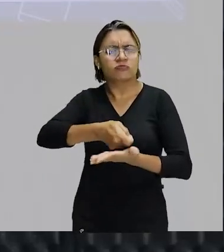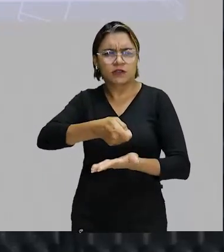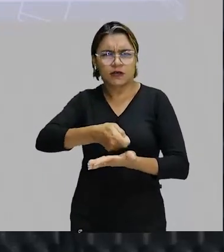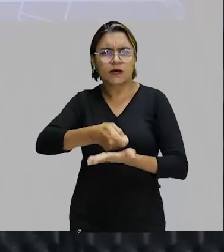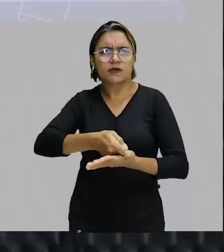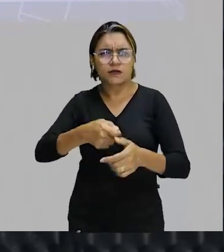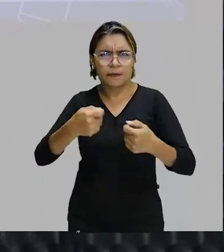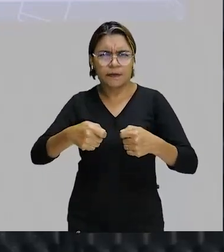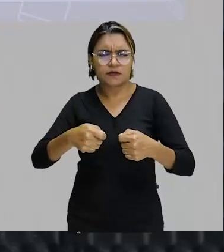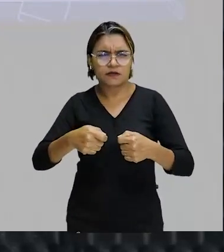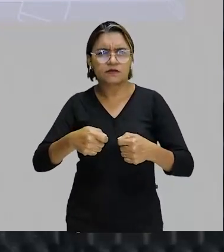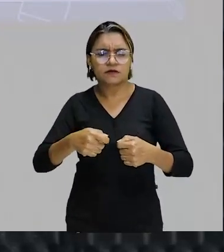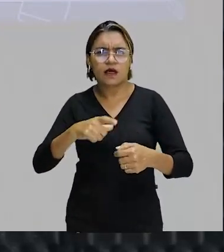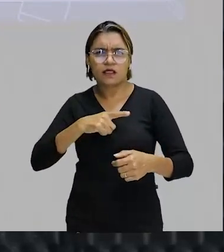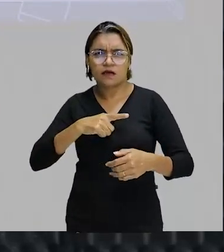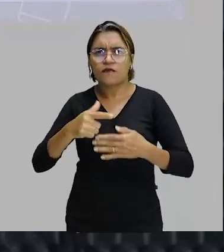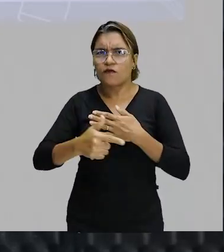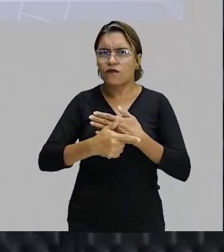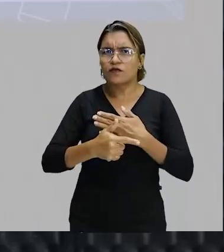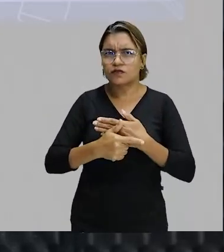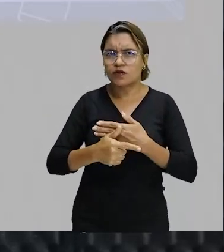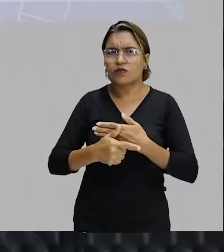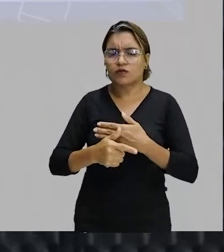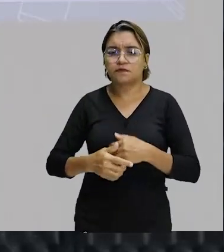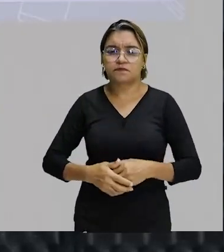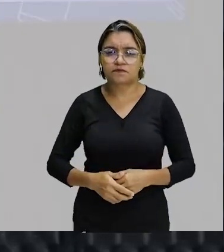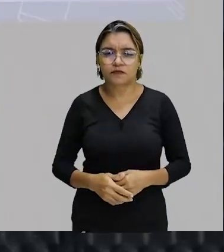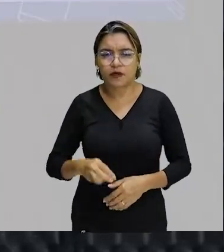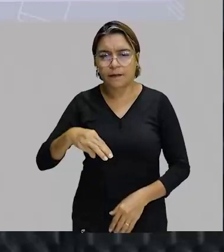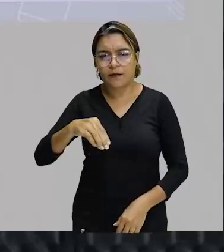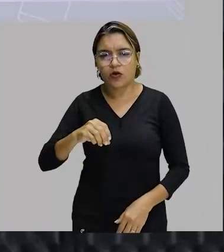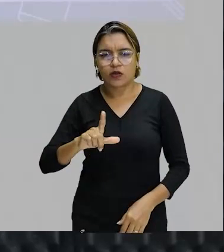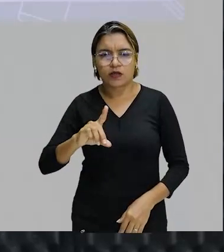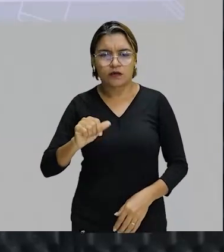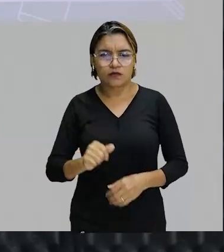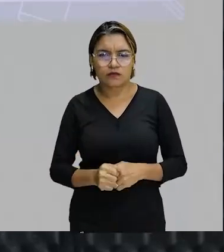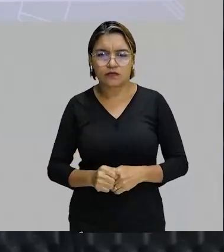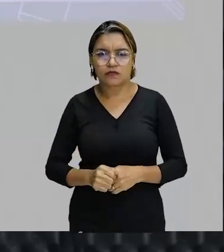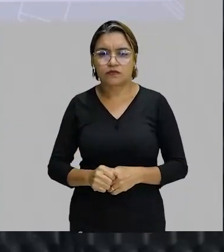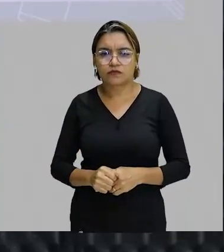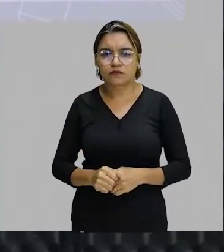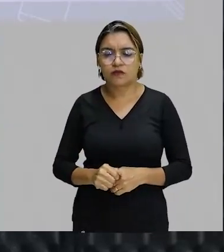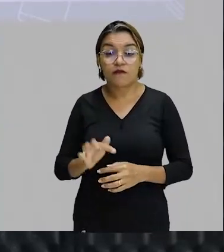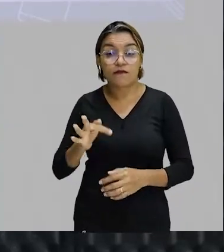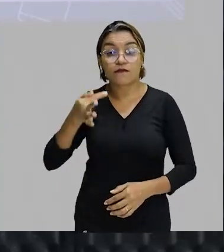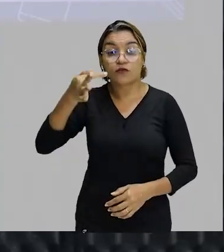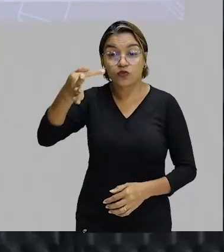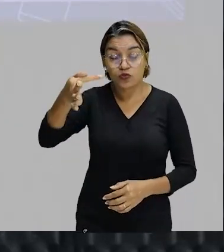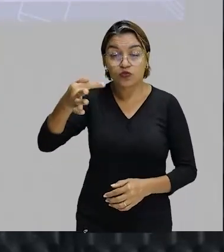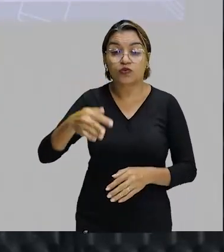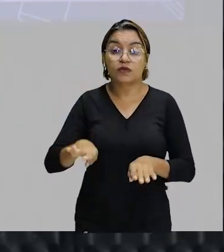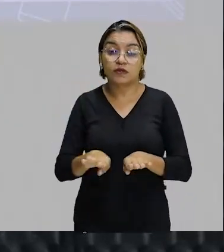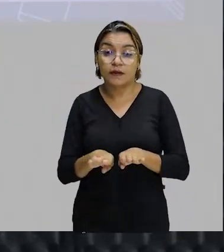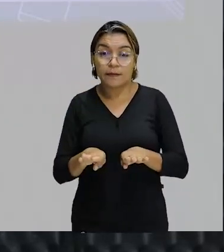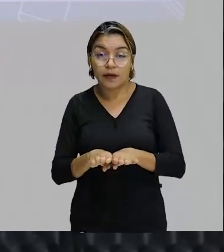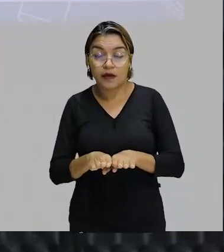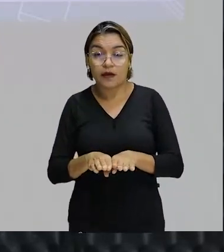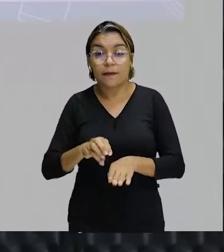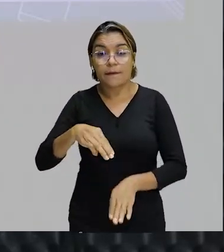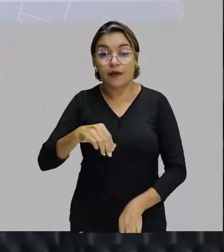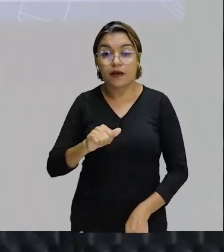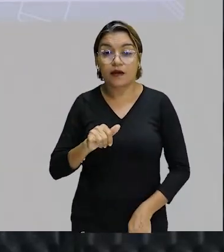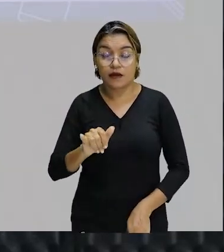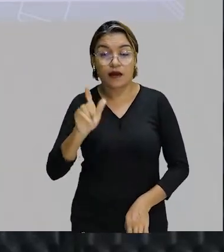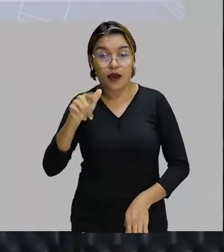alguma coisa. É nessa função que ele faz papel de modal. Will, que indica futuro, may, que é o verbo poder,